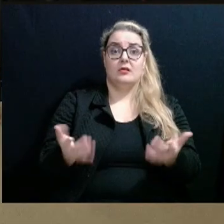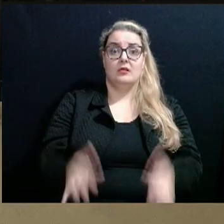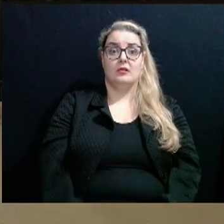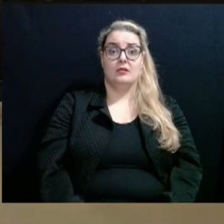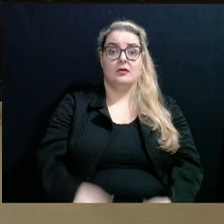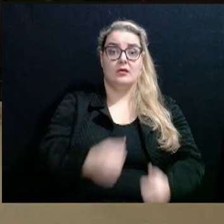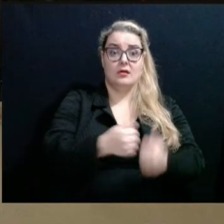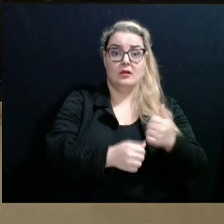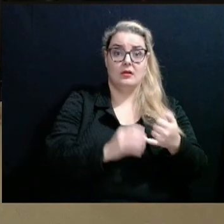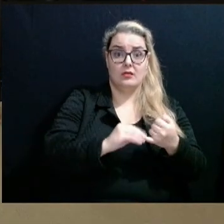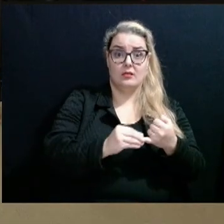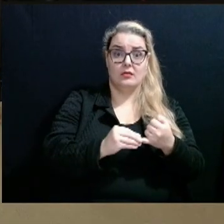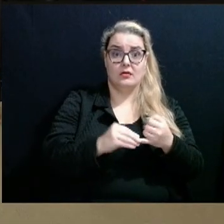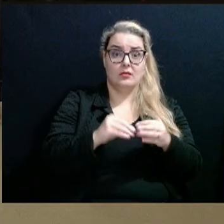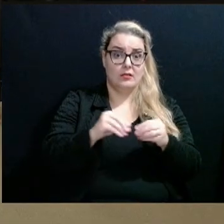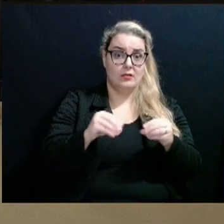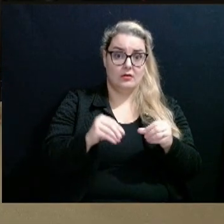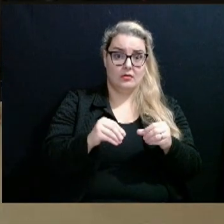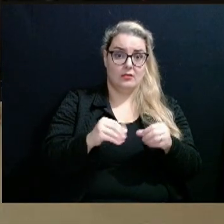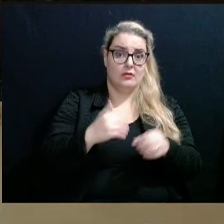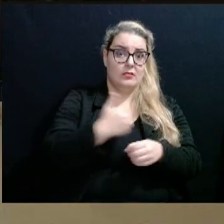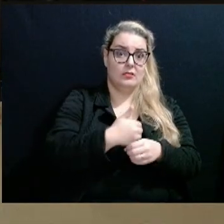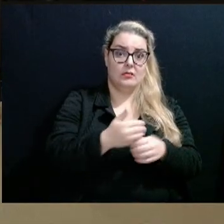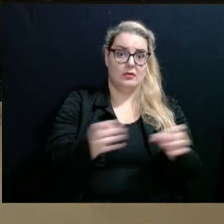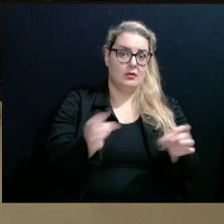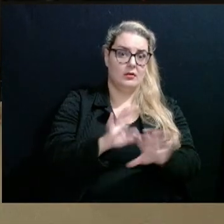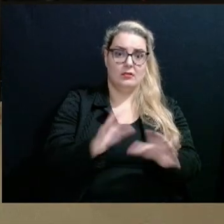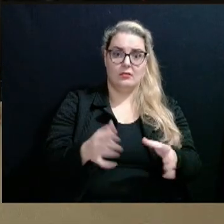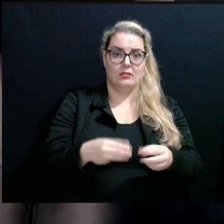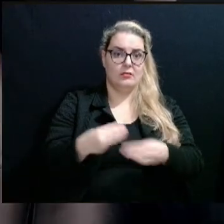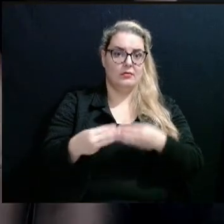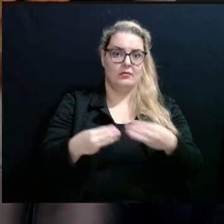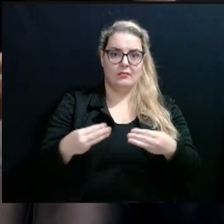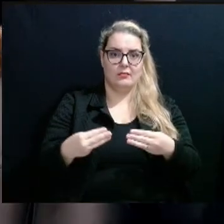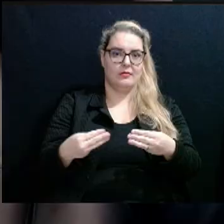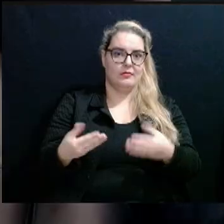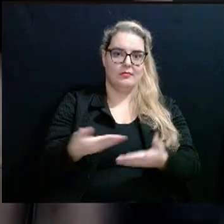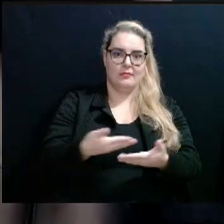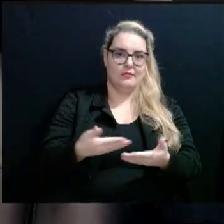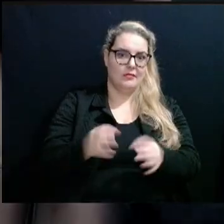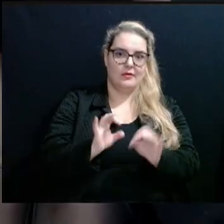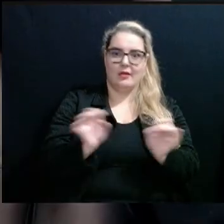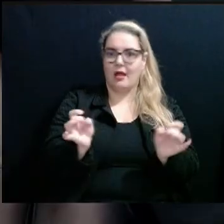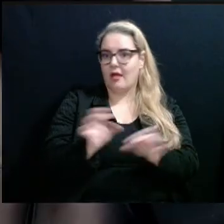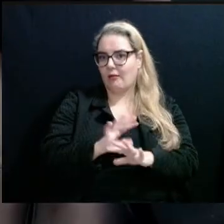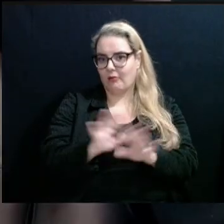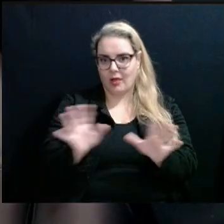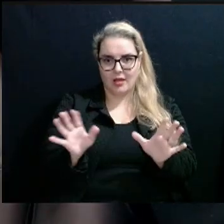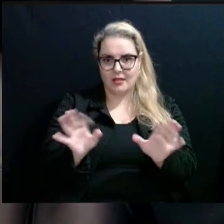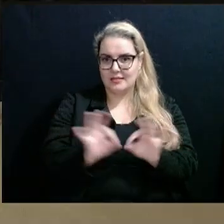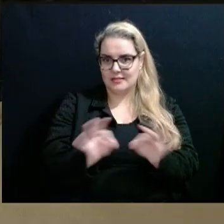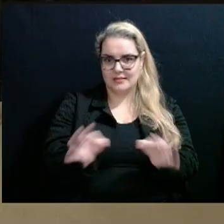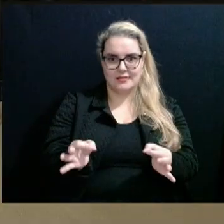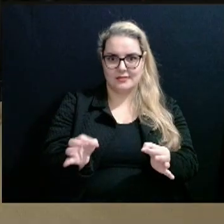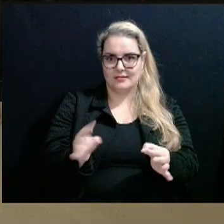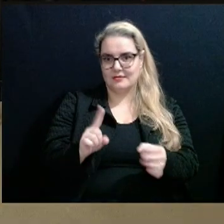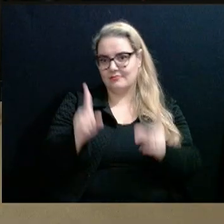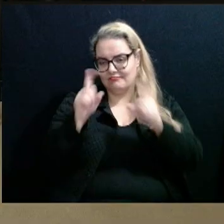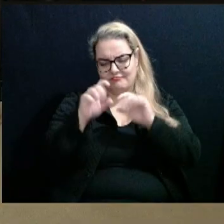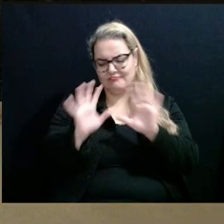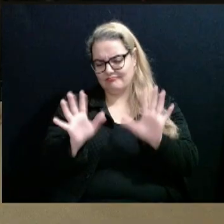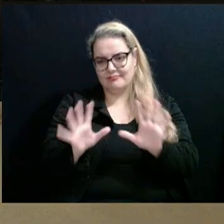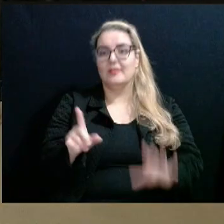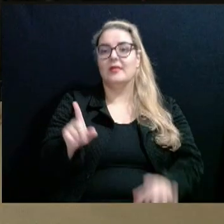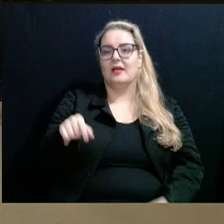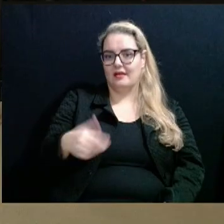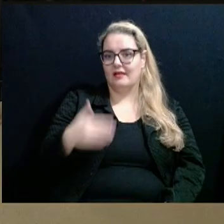farofinha, um leguminho, acabou. Um macarrão com molho de tomate, acabou. É fácil. Simples, não precisa complicar. É fácil. Então, assim, em